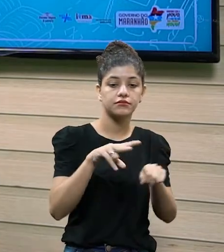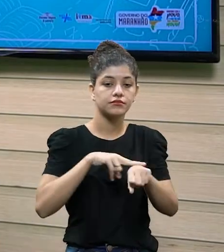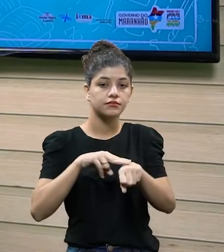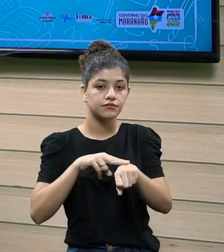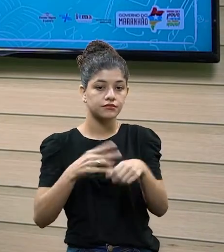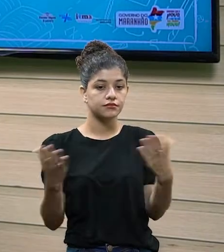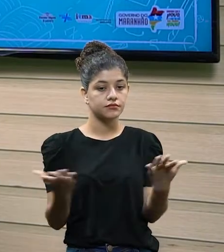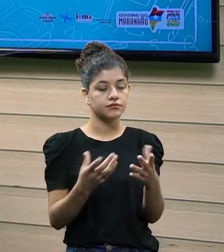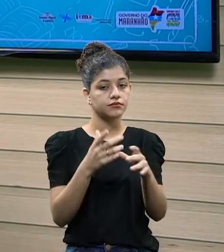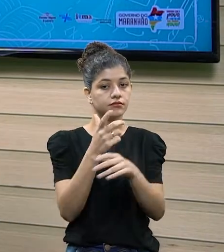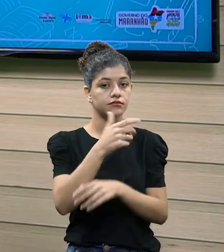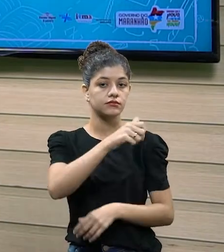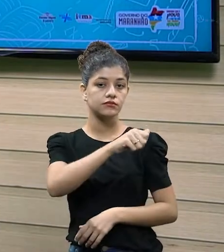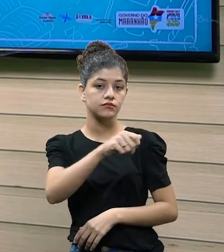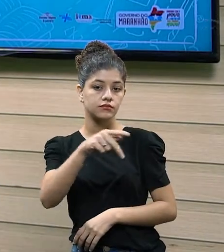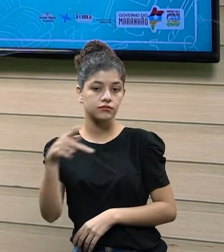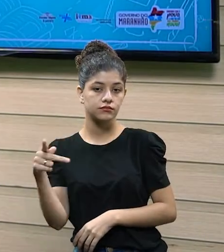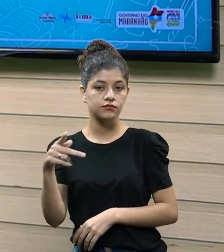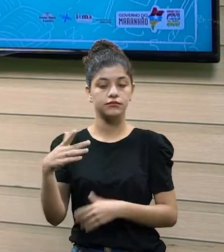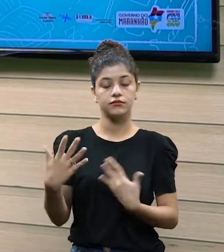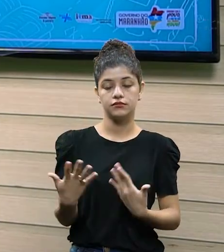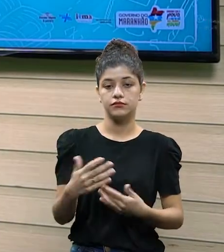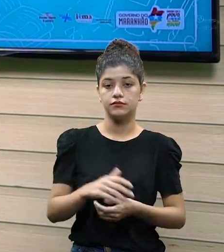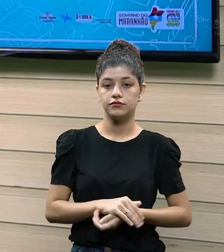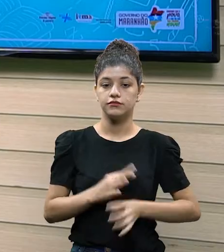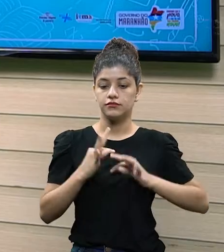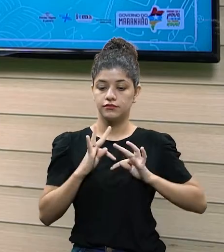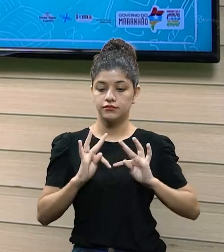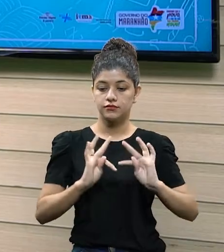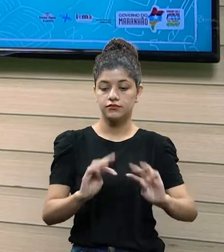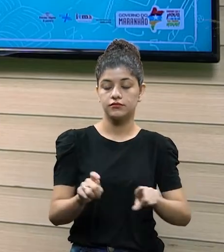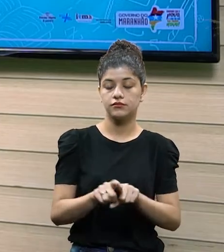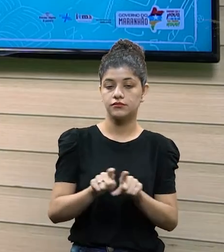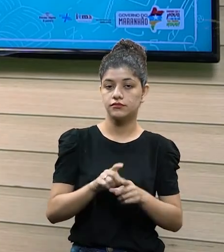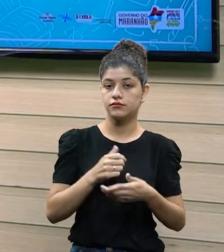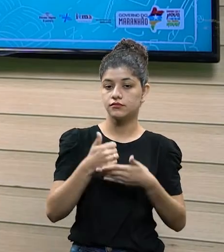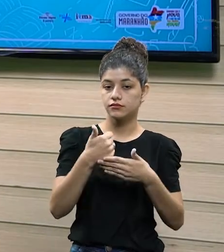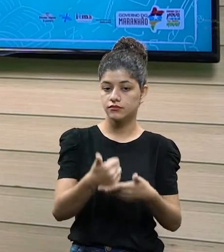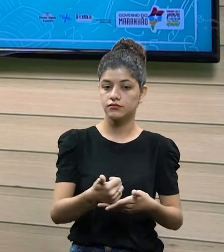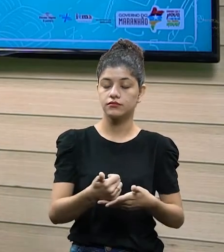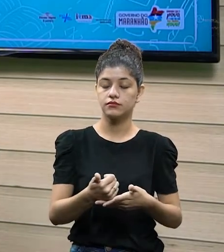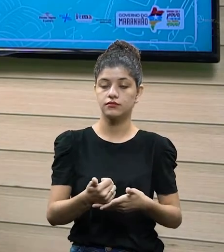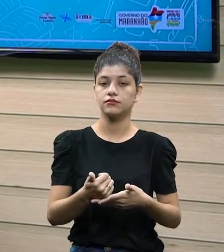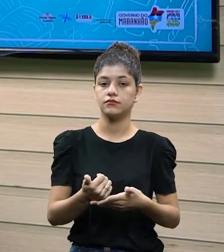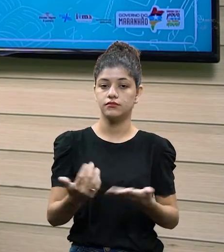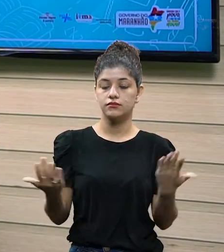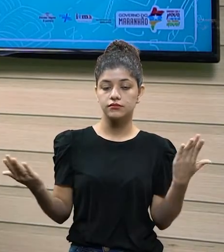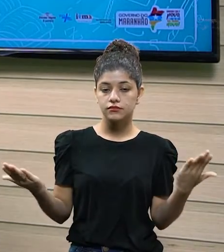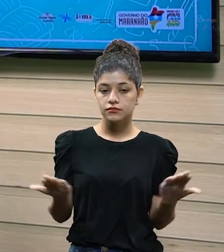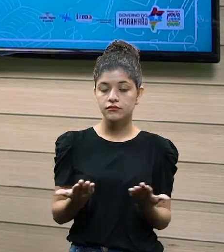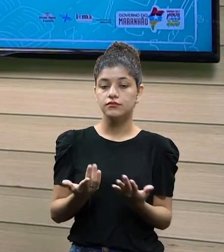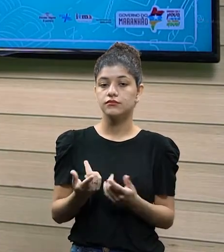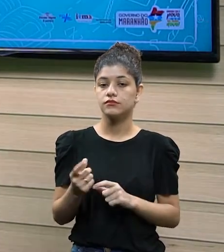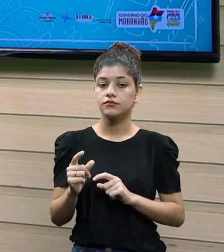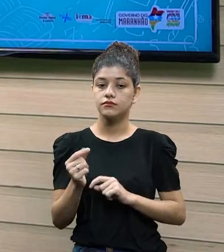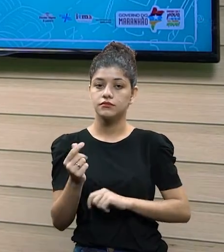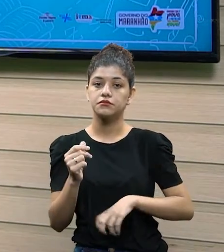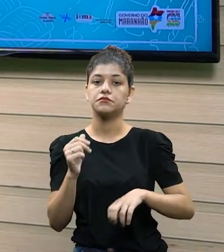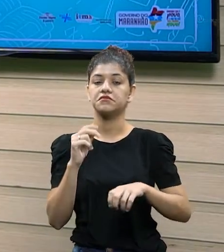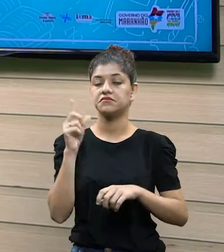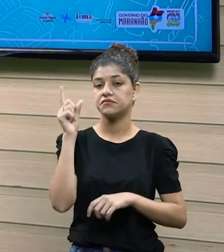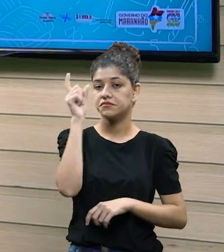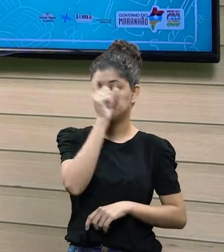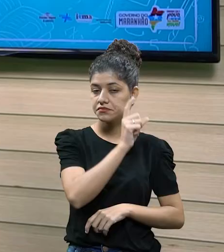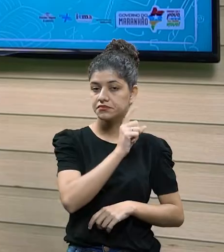um aplicativo. E aí a questão da tecnologia ela ajuda muito. Então o homo econômicos nessa situação, principalmente nessa situação de crise, ele vem